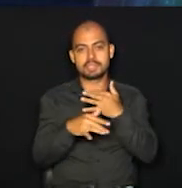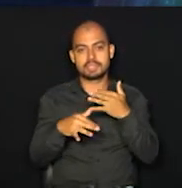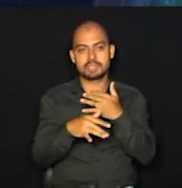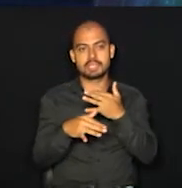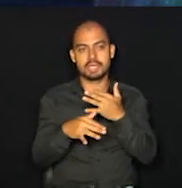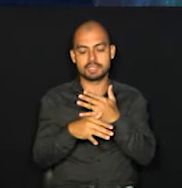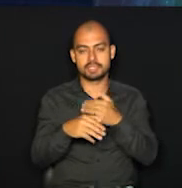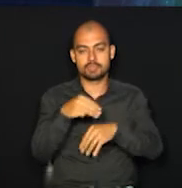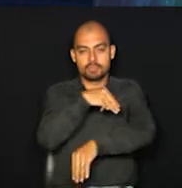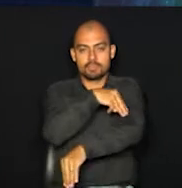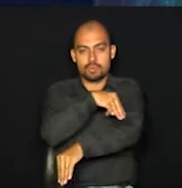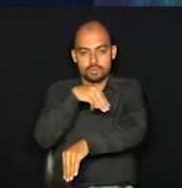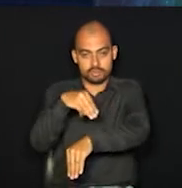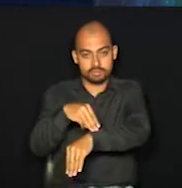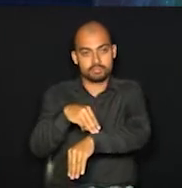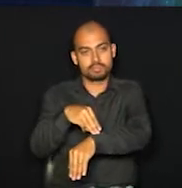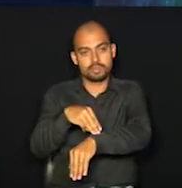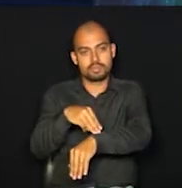de